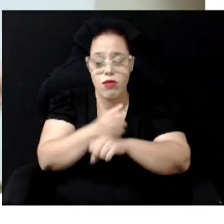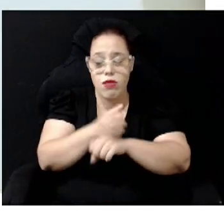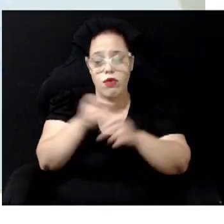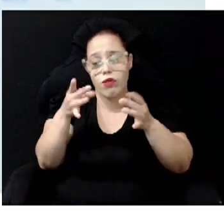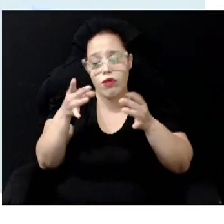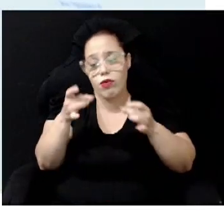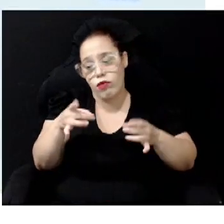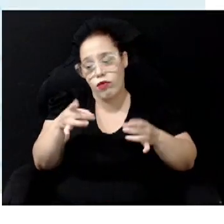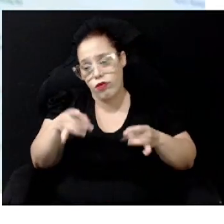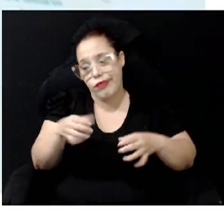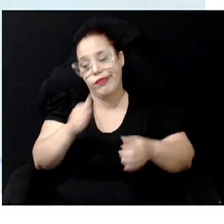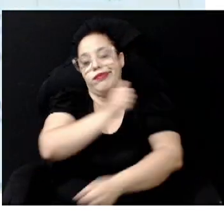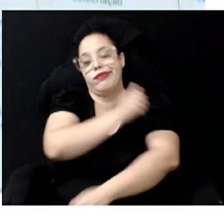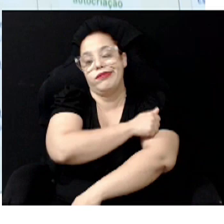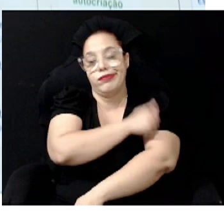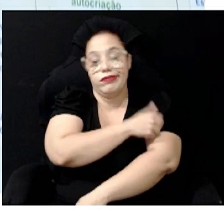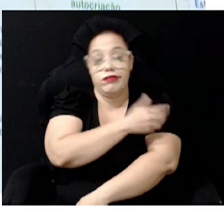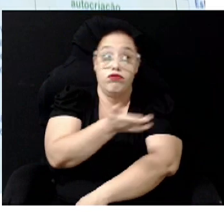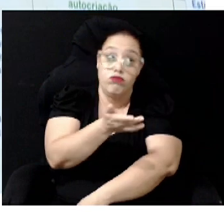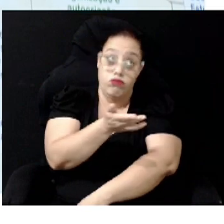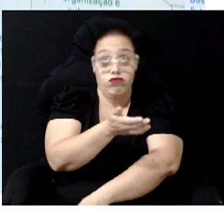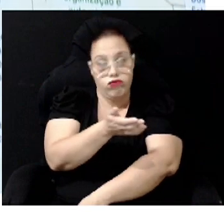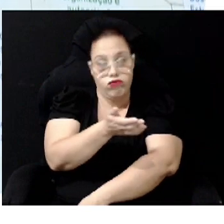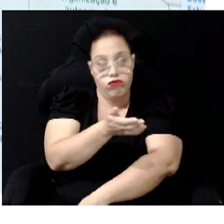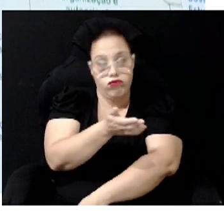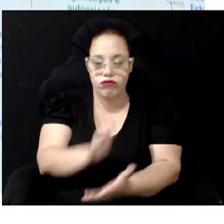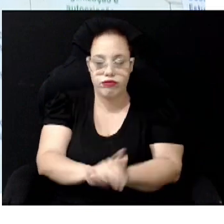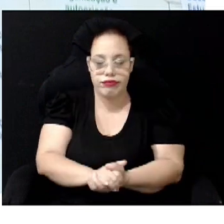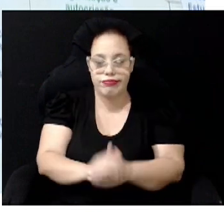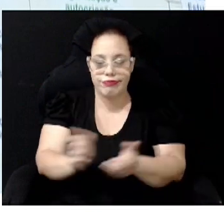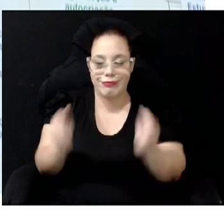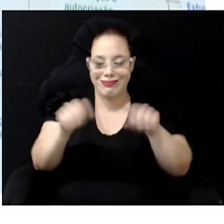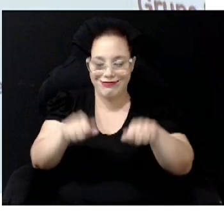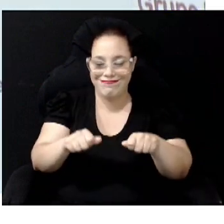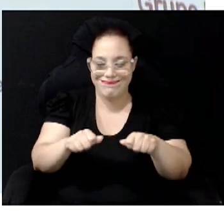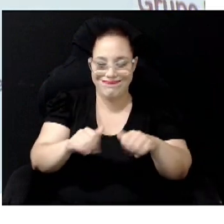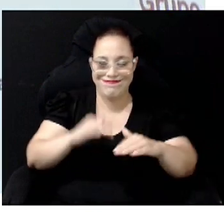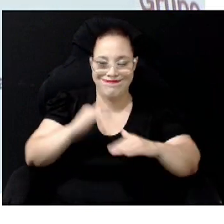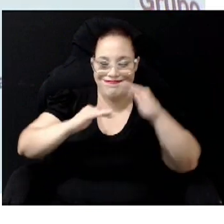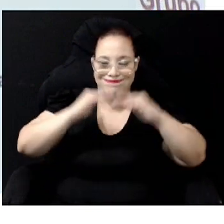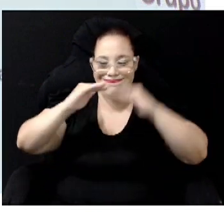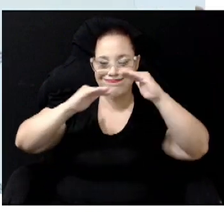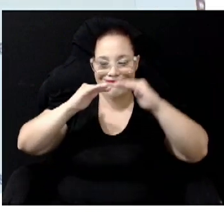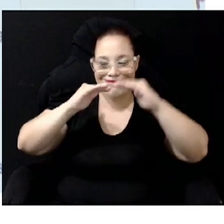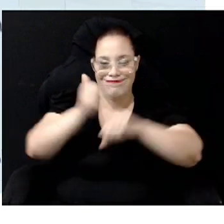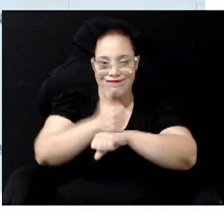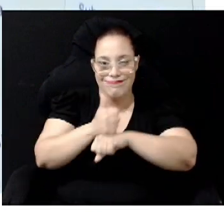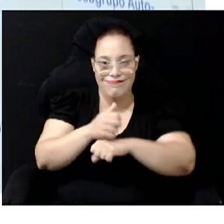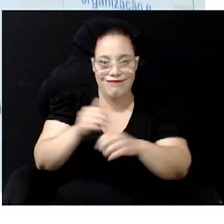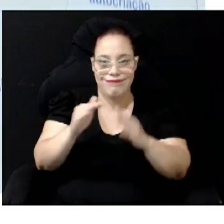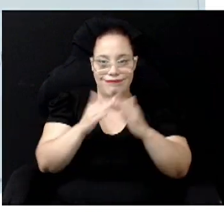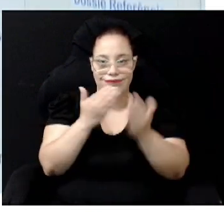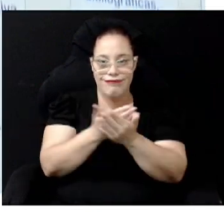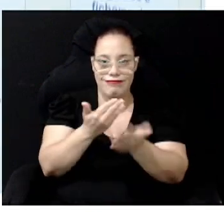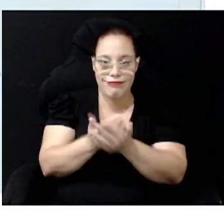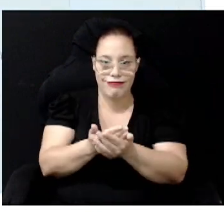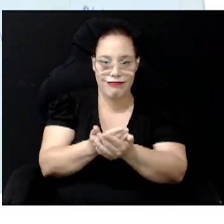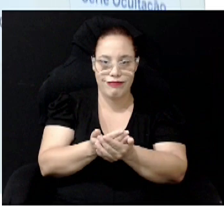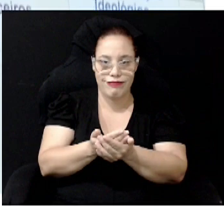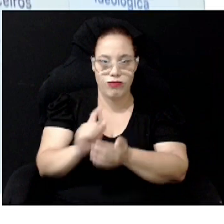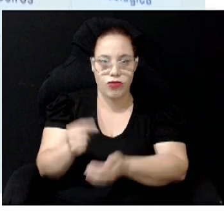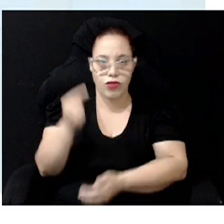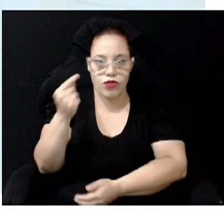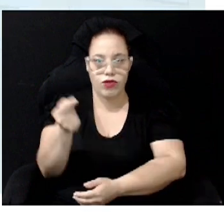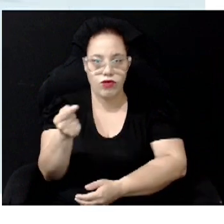estudantes, que possibilitam que eles desempenhem tanto essa função na escola, né, em outros setores da sociedade